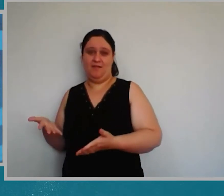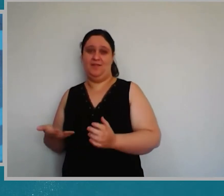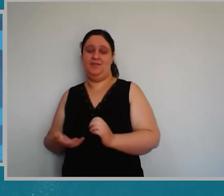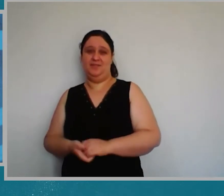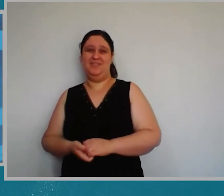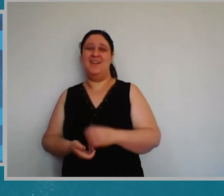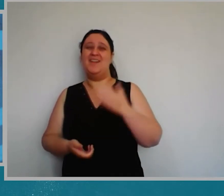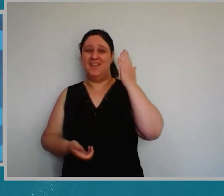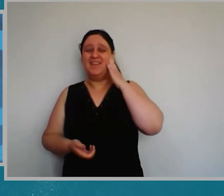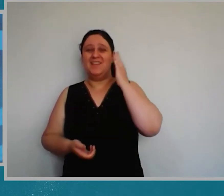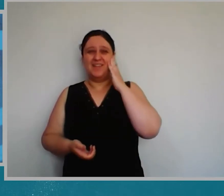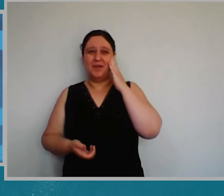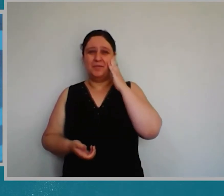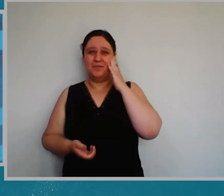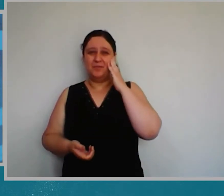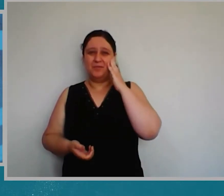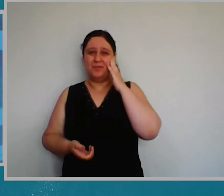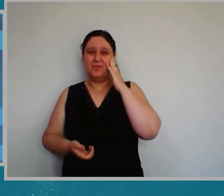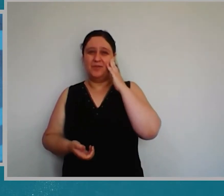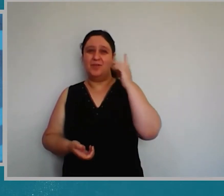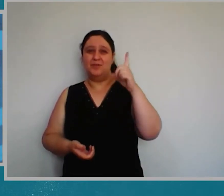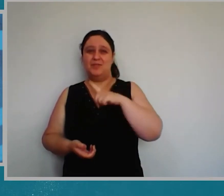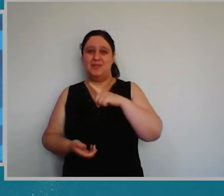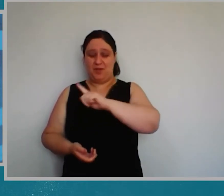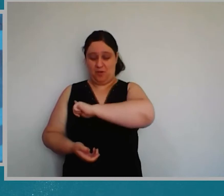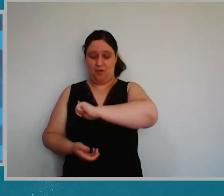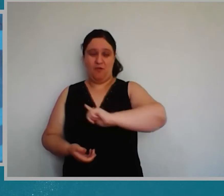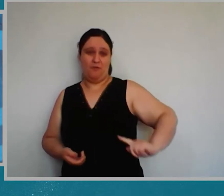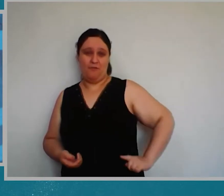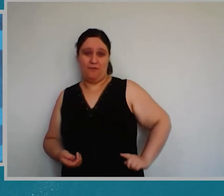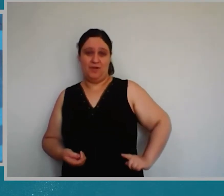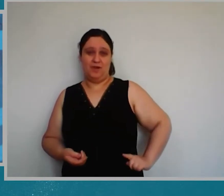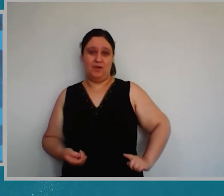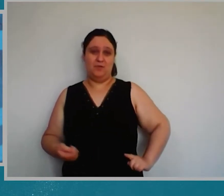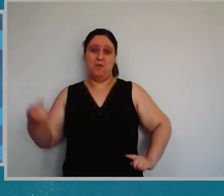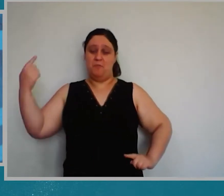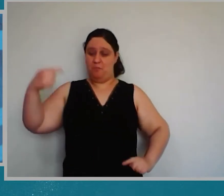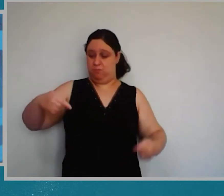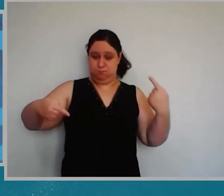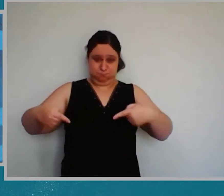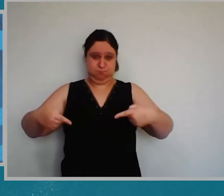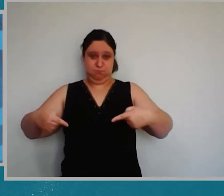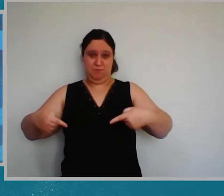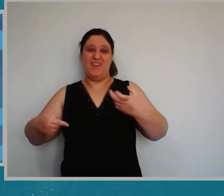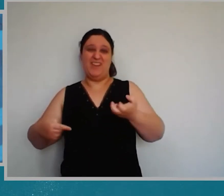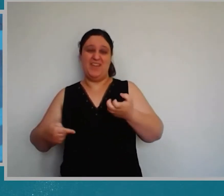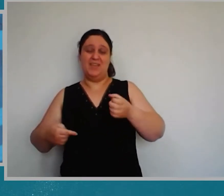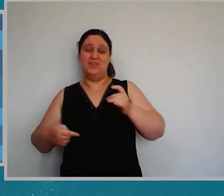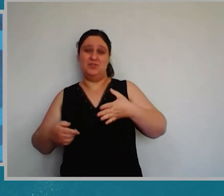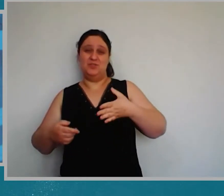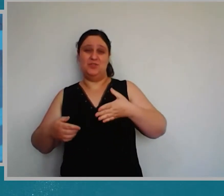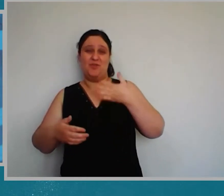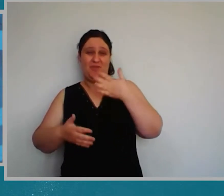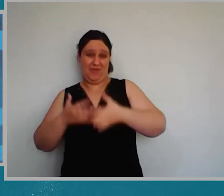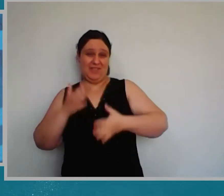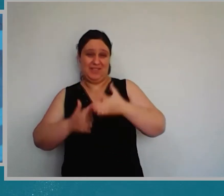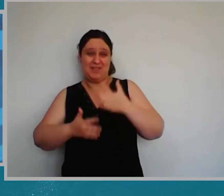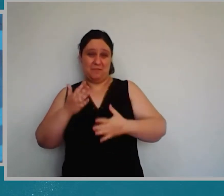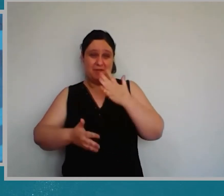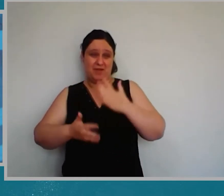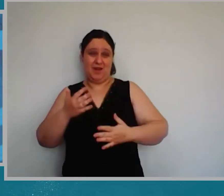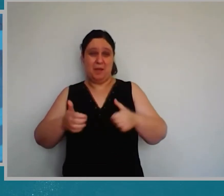oposição em governo e tem oposição que trabalha só para atrapalhar? Quanto pior, melhor. Irmãos,